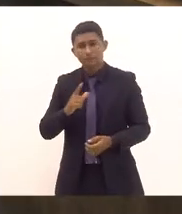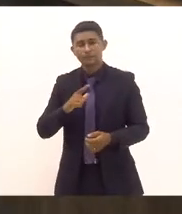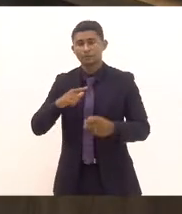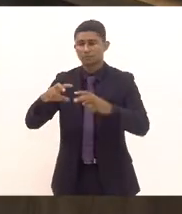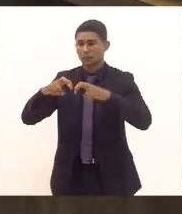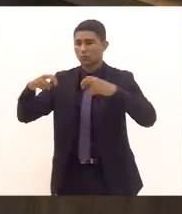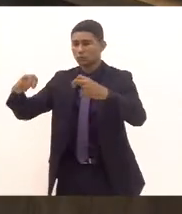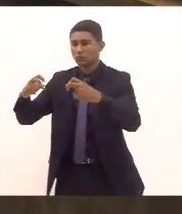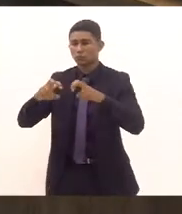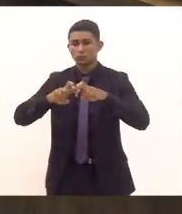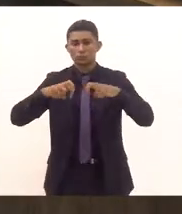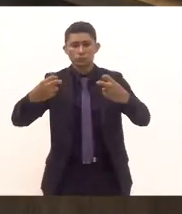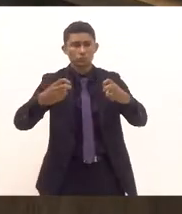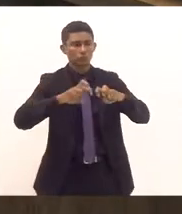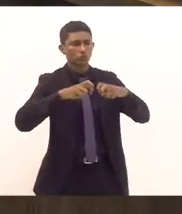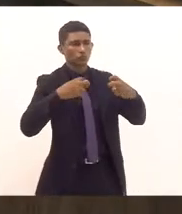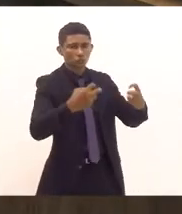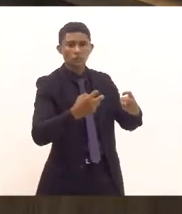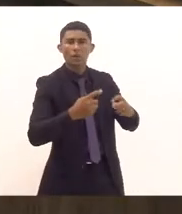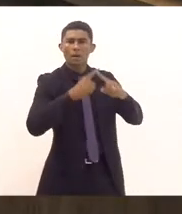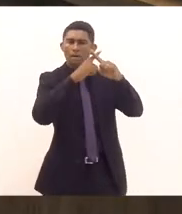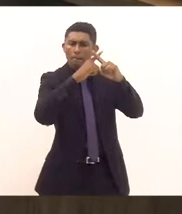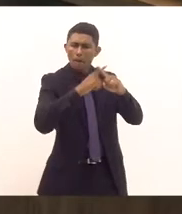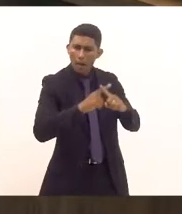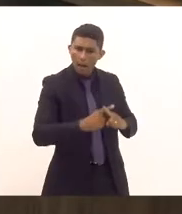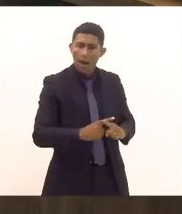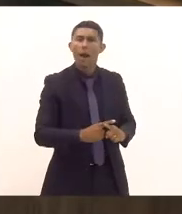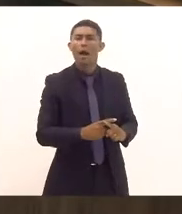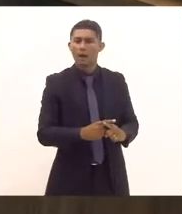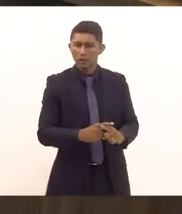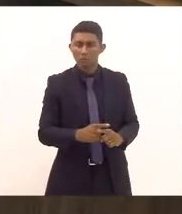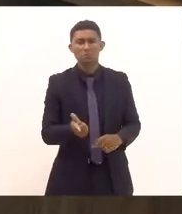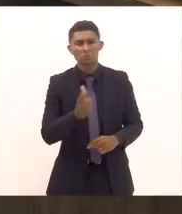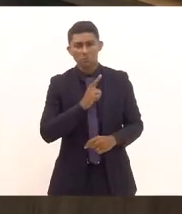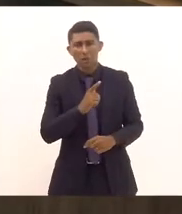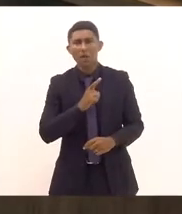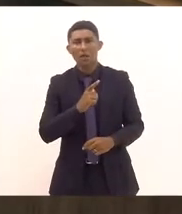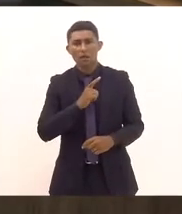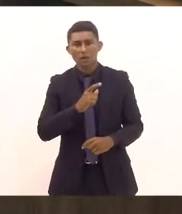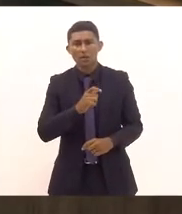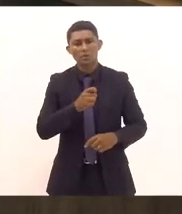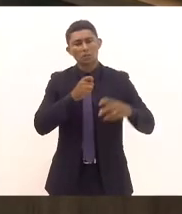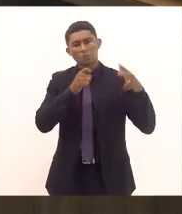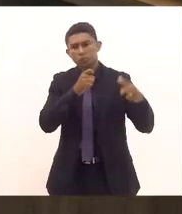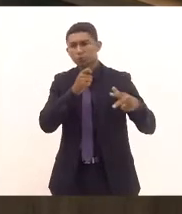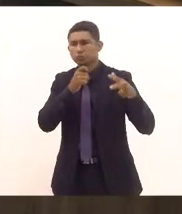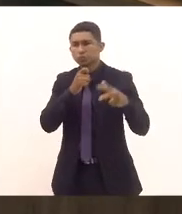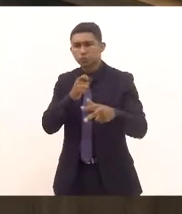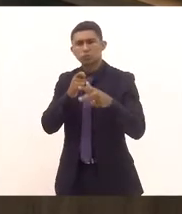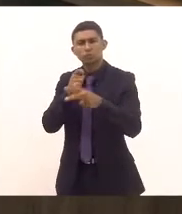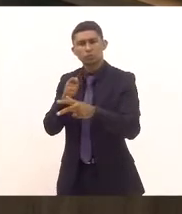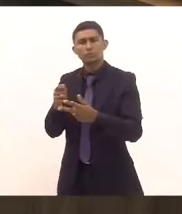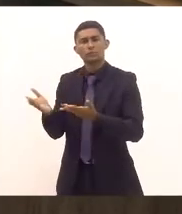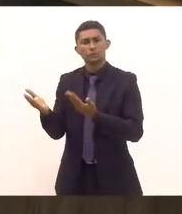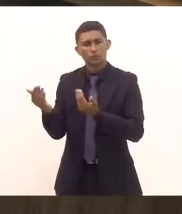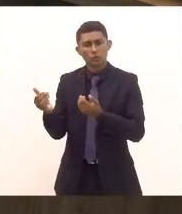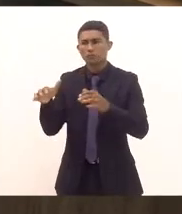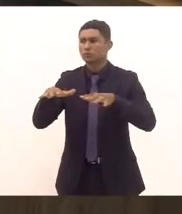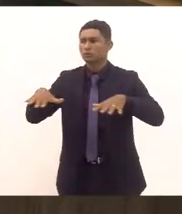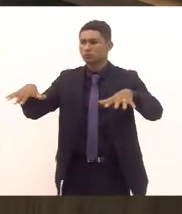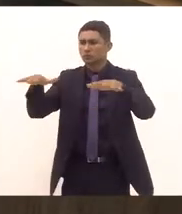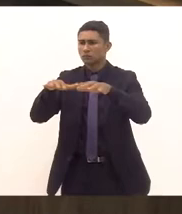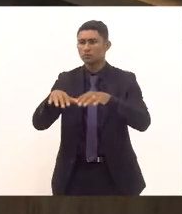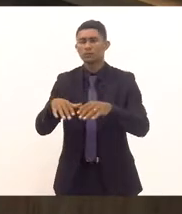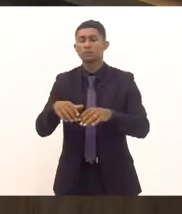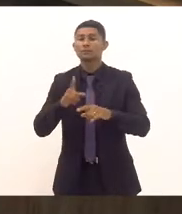espaço da educação popular da cultura da disputa a deputada Lucinha da Nossa Juventude com